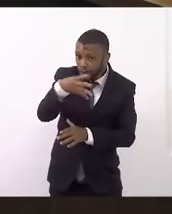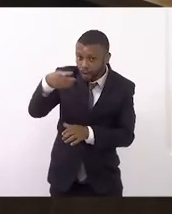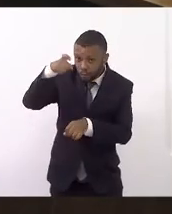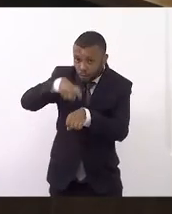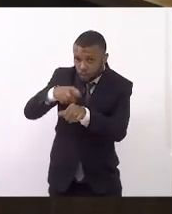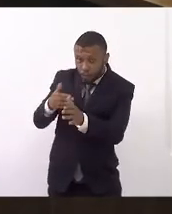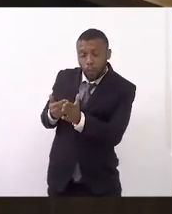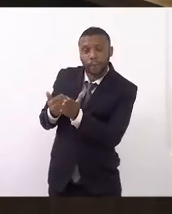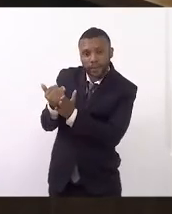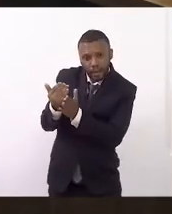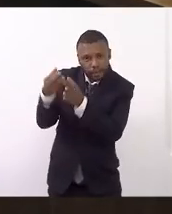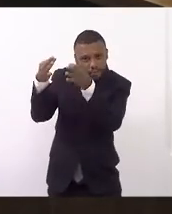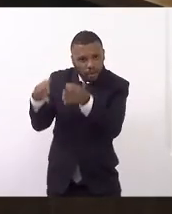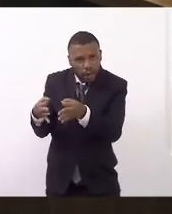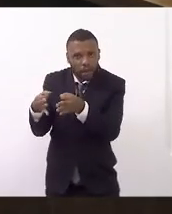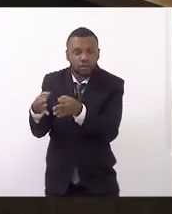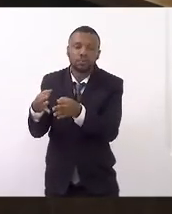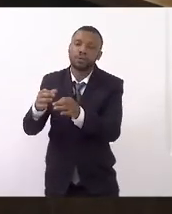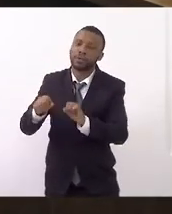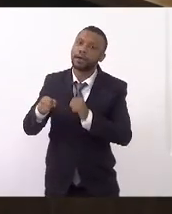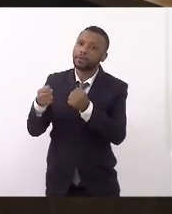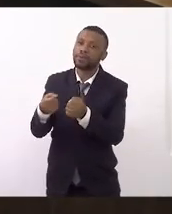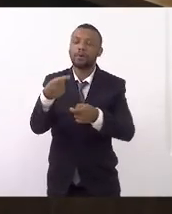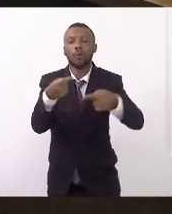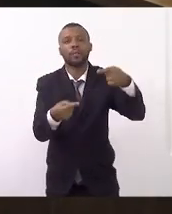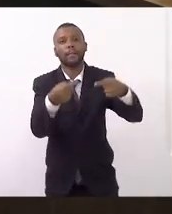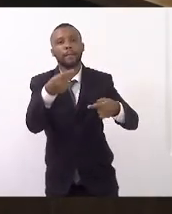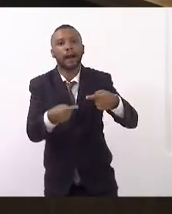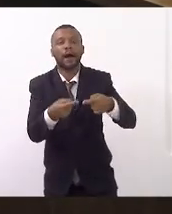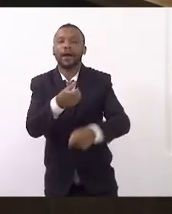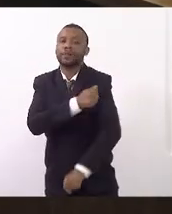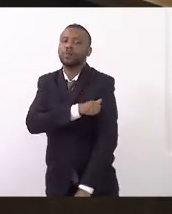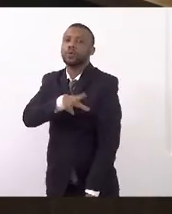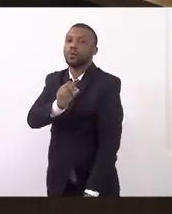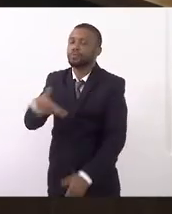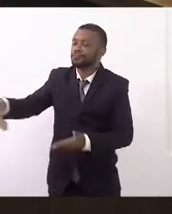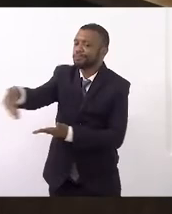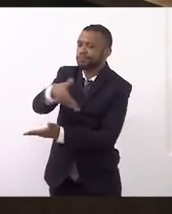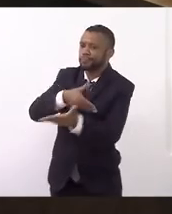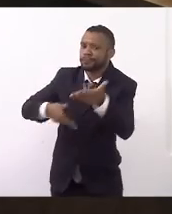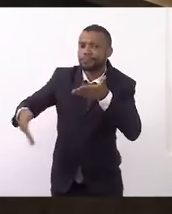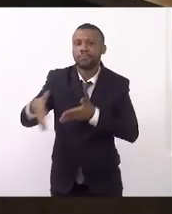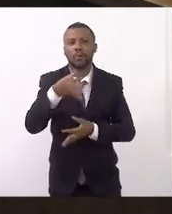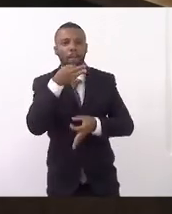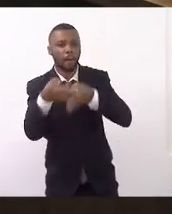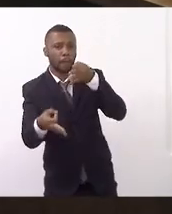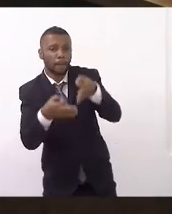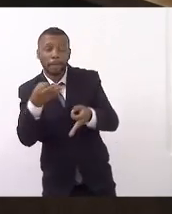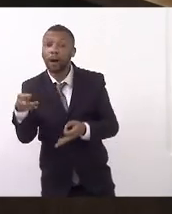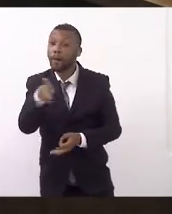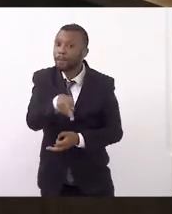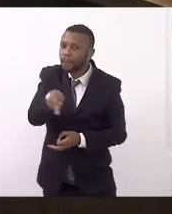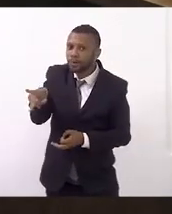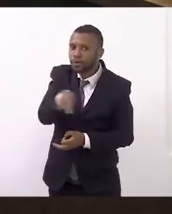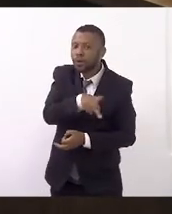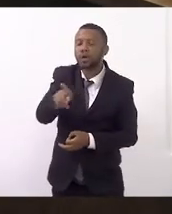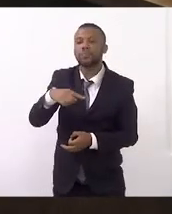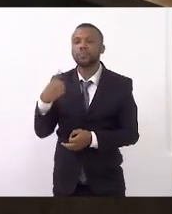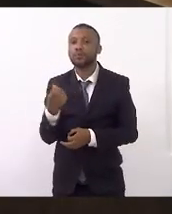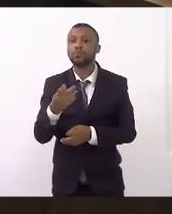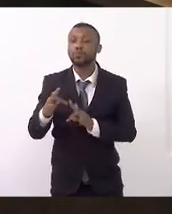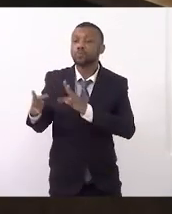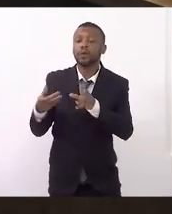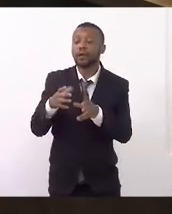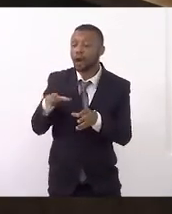estabelecer, garantisse debate, participação dos estudantes, participação dos professores e participação de toda a comunidade